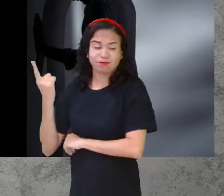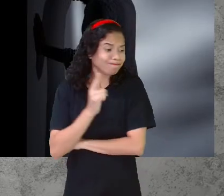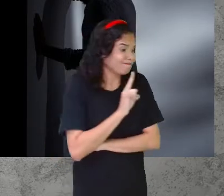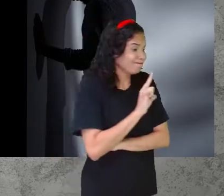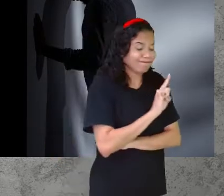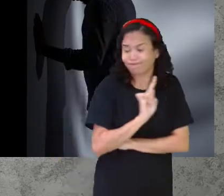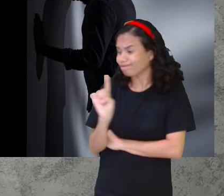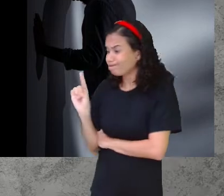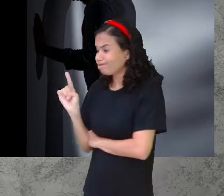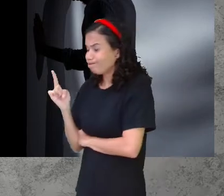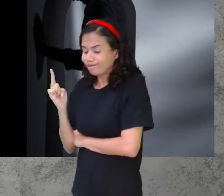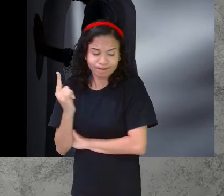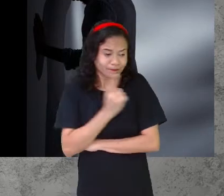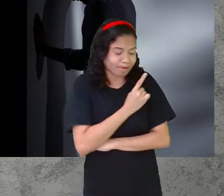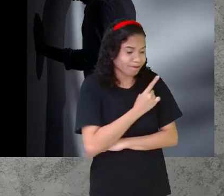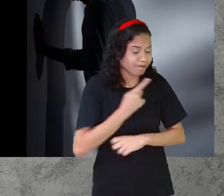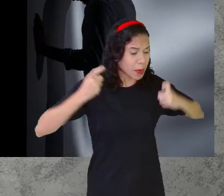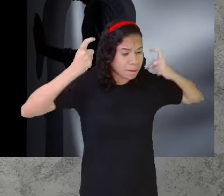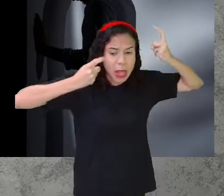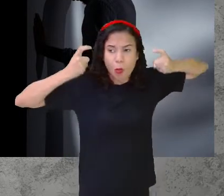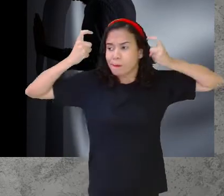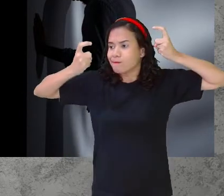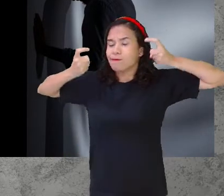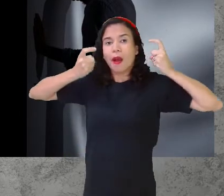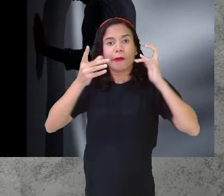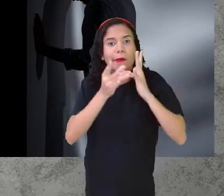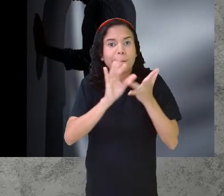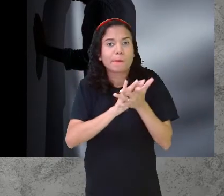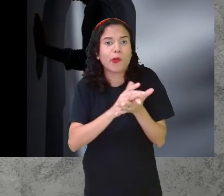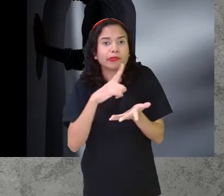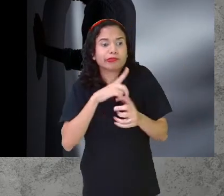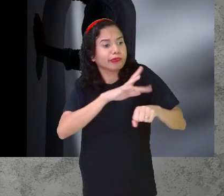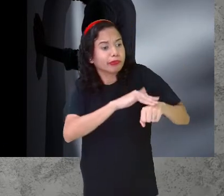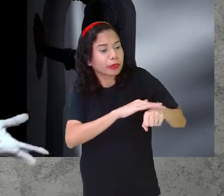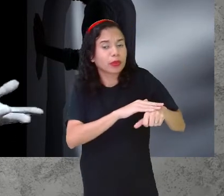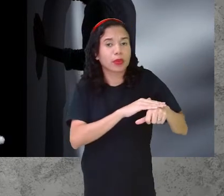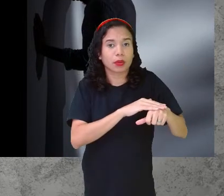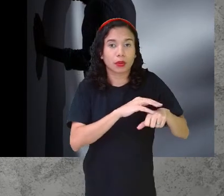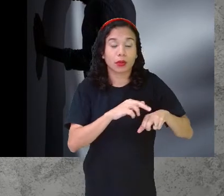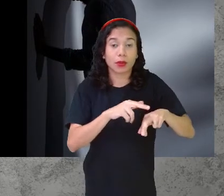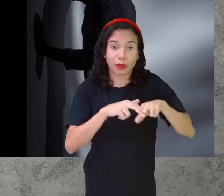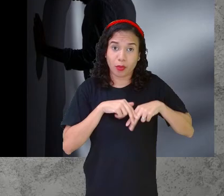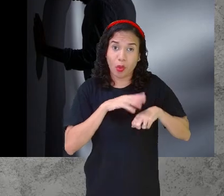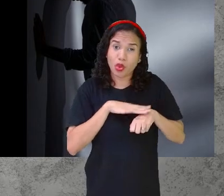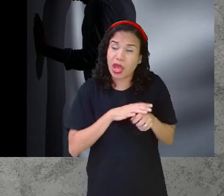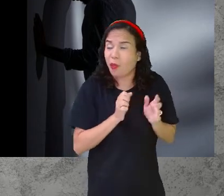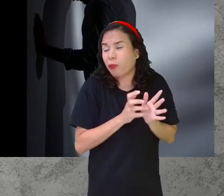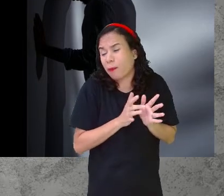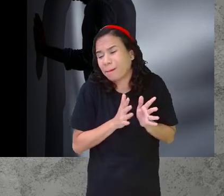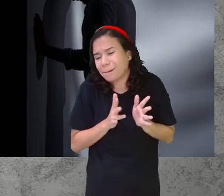para o outro, muito preocupado com seu estado de saúde. Com o passar do